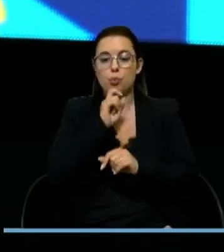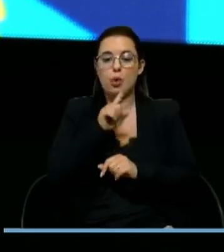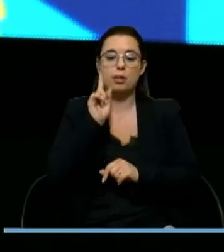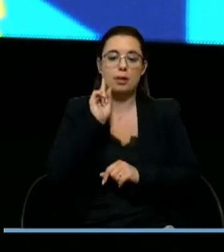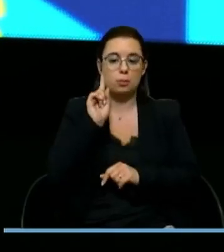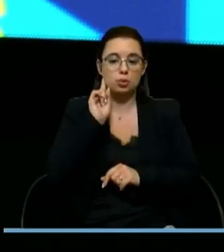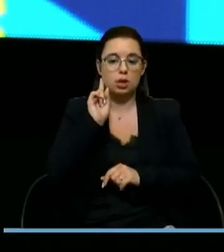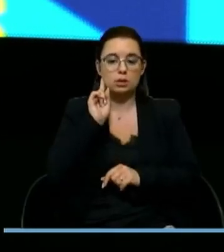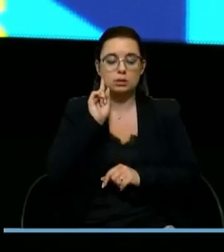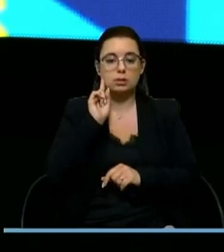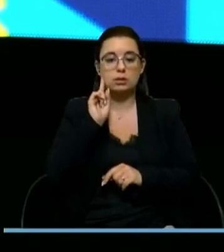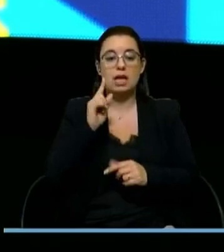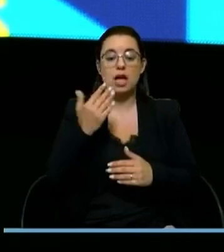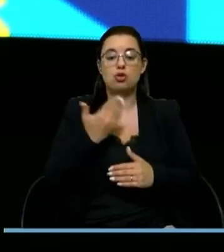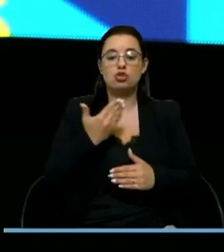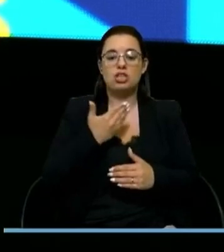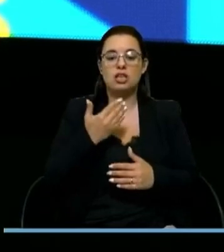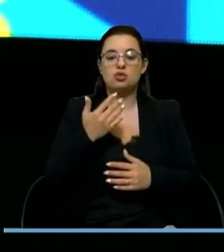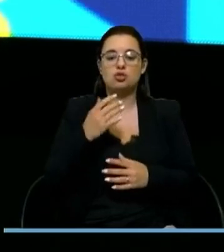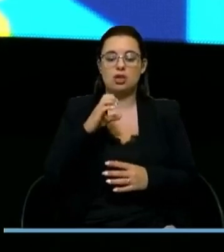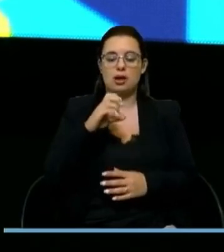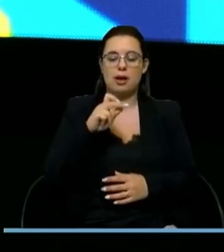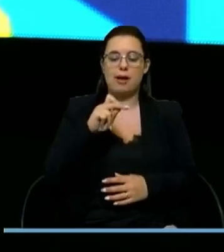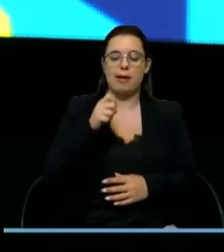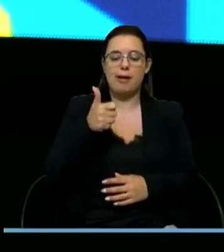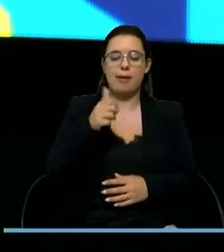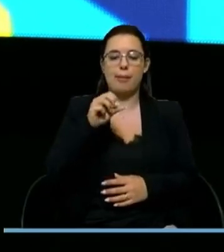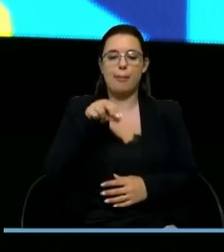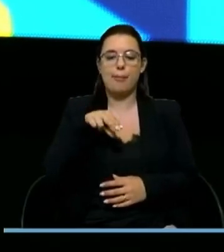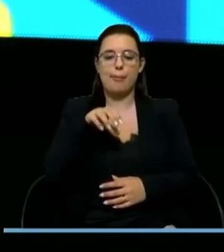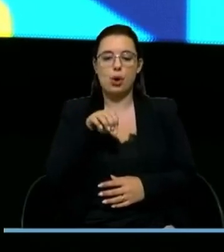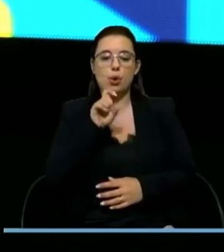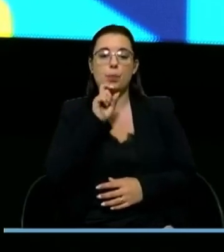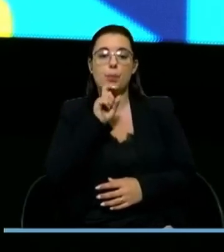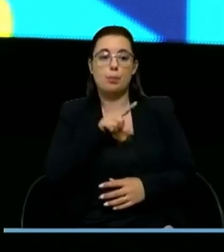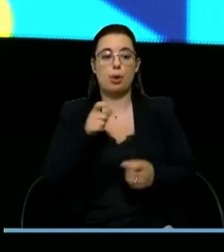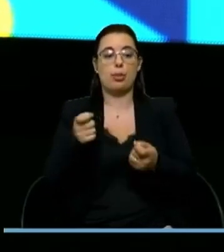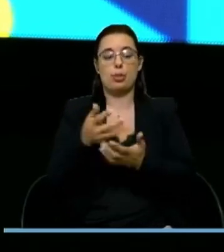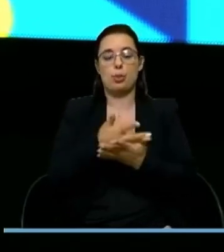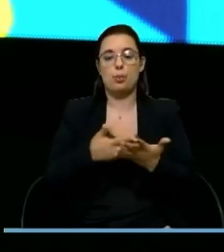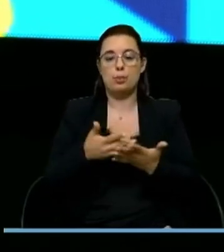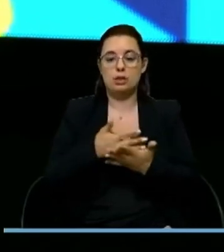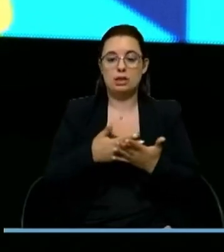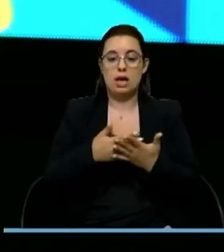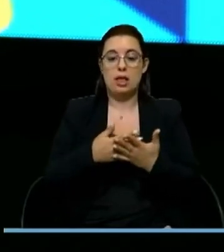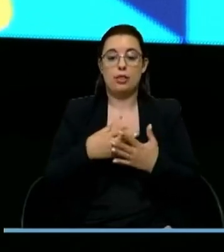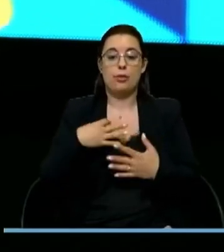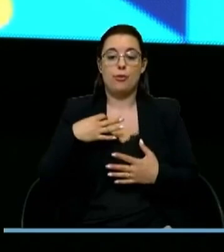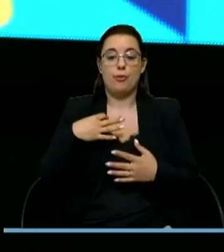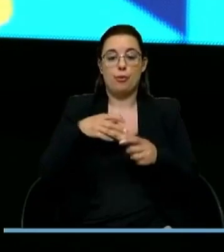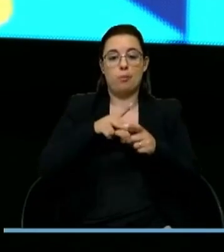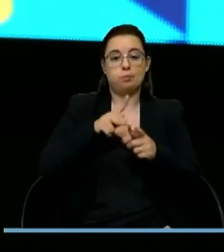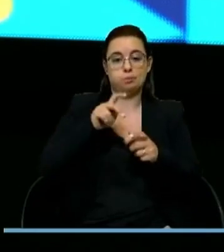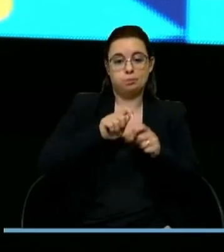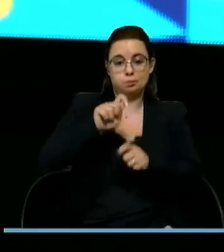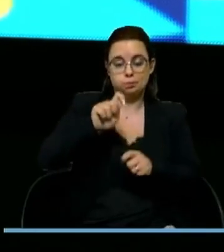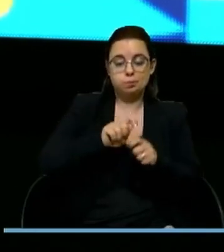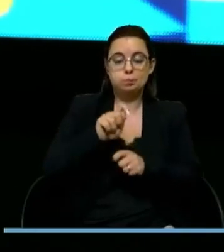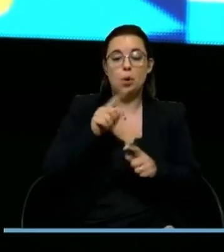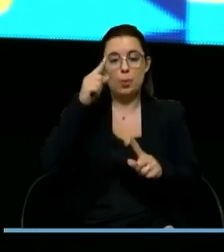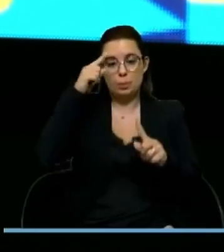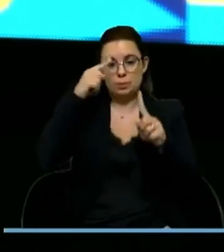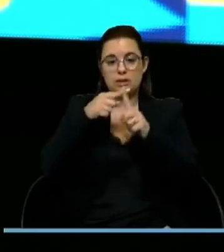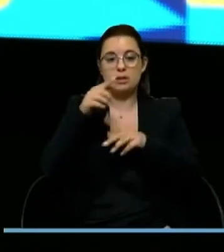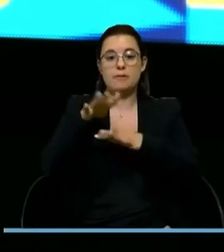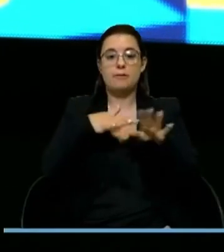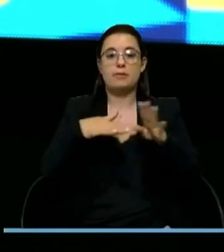relevante é a tokenização dos direitos de carbono, que pode ser utilizado no mercado voluntário, por parte das empresas, para fazer